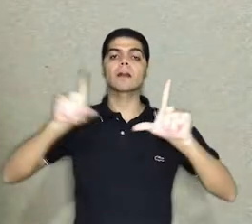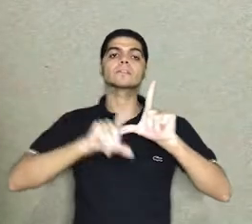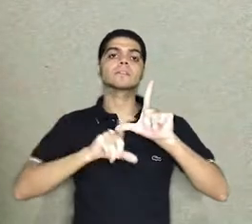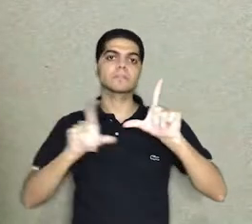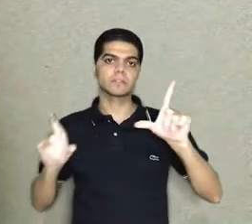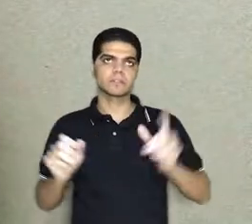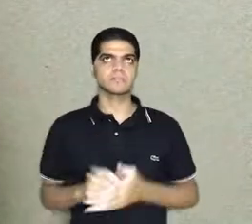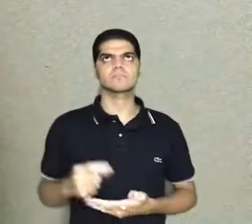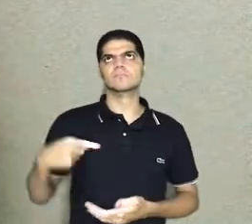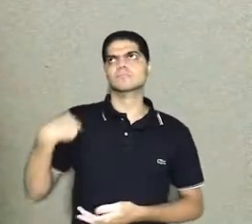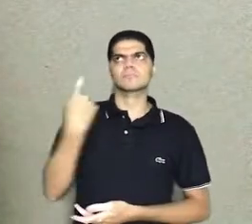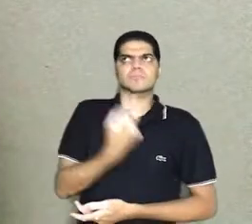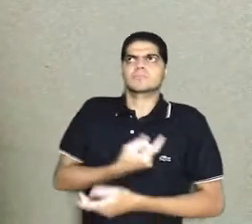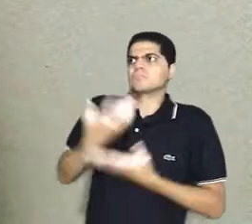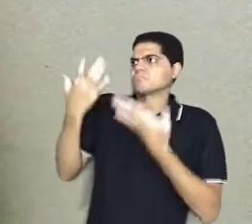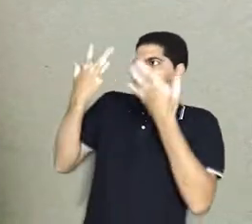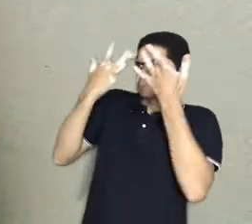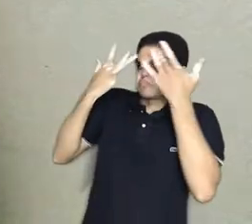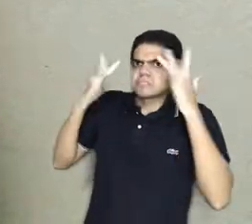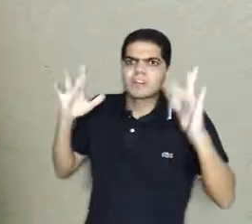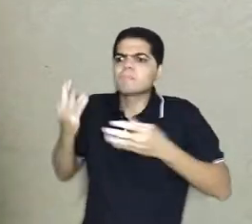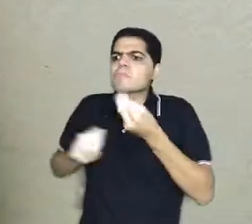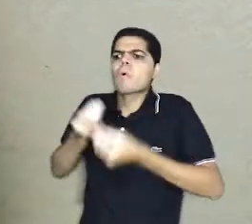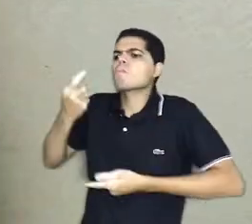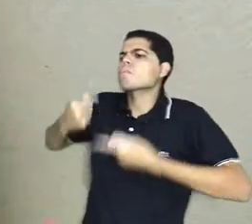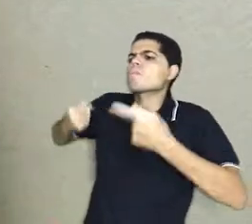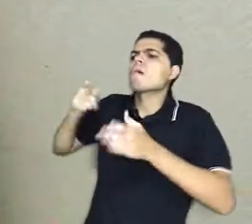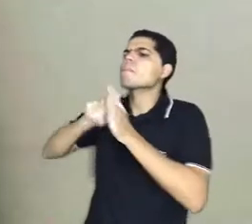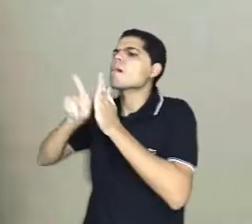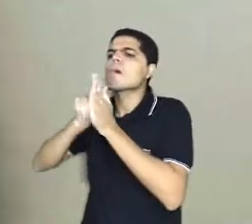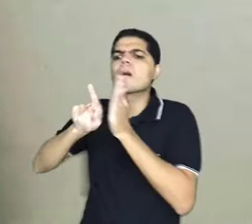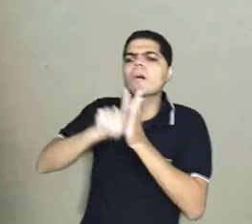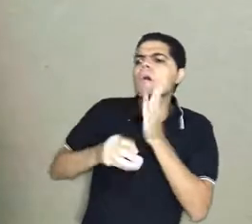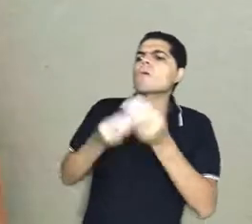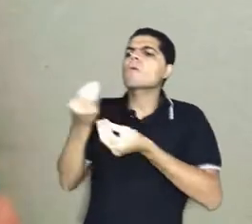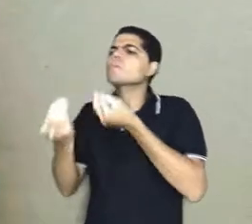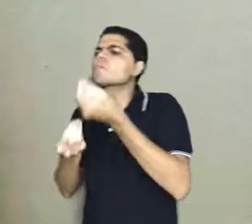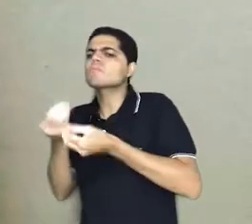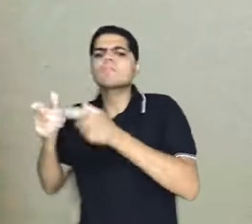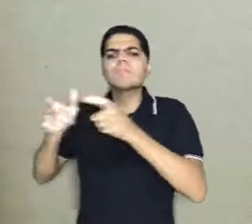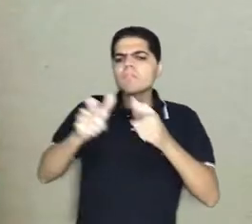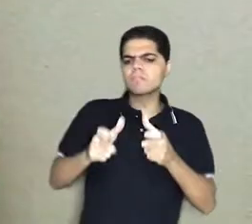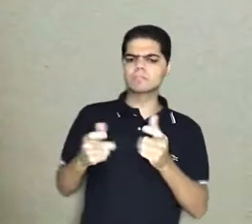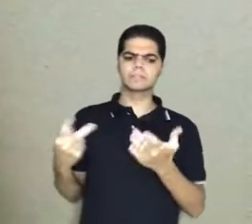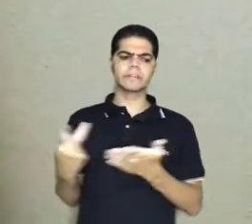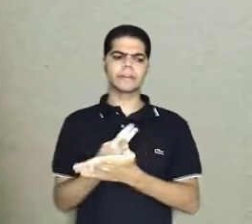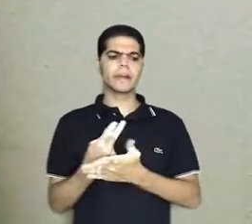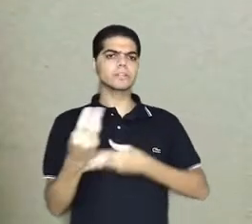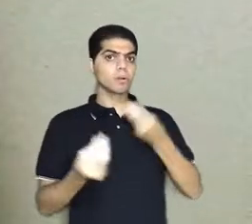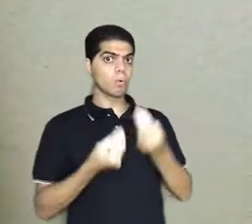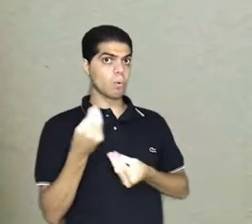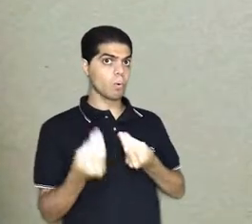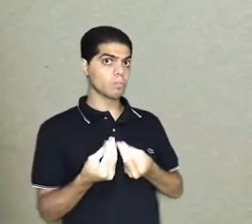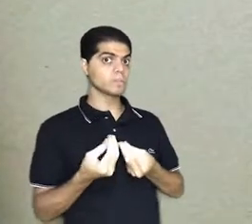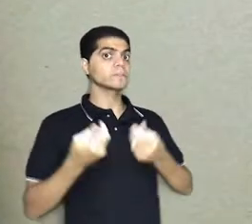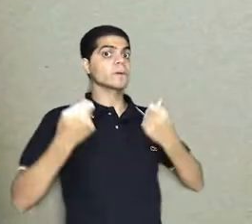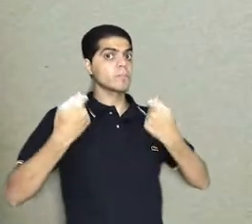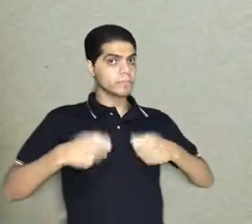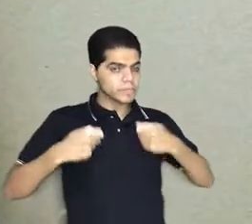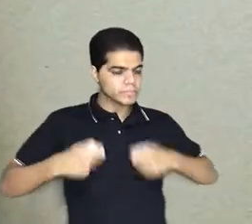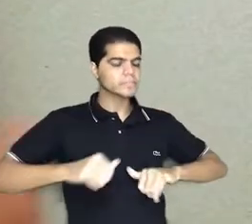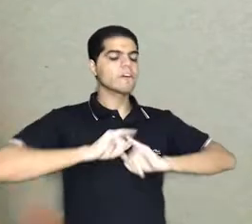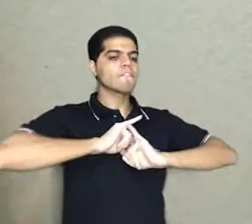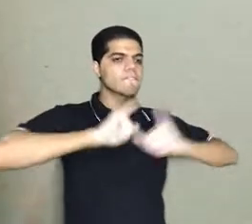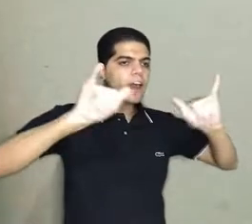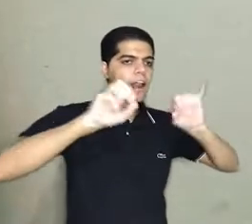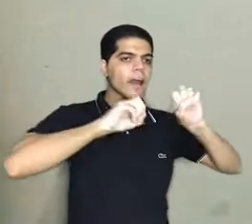essa narrativa oficial da nossa história. E eu não digo aqui que ela é errada, que ela não deve ser aprendida. Ela deve sim ser passada, mas junto